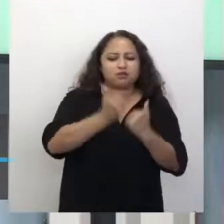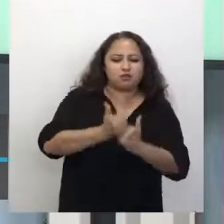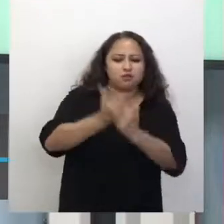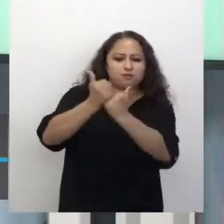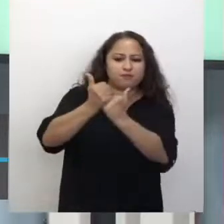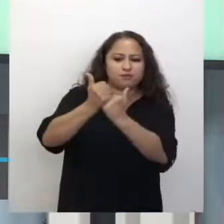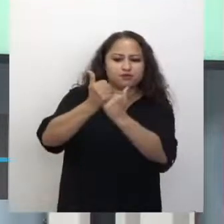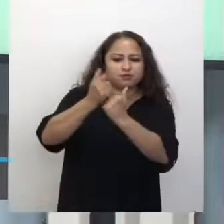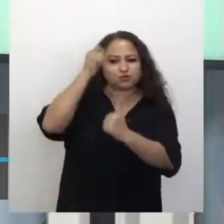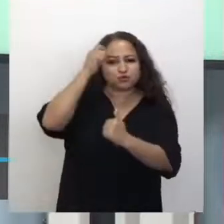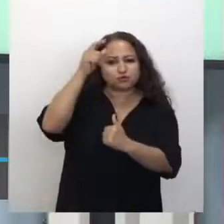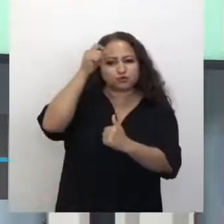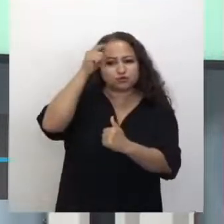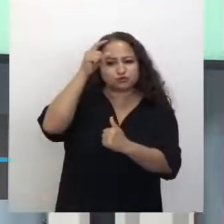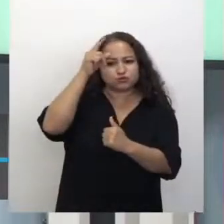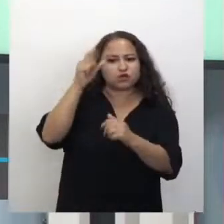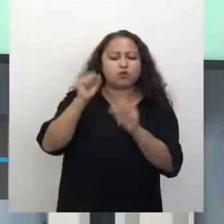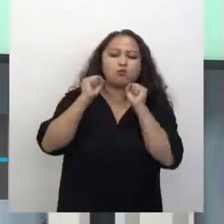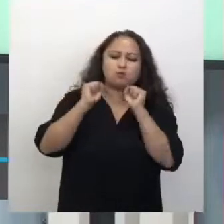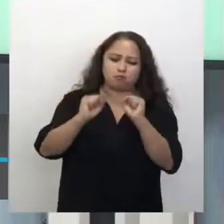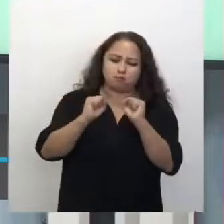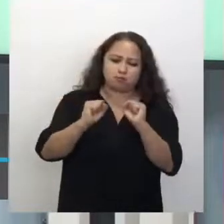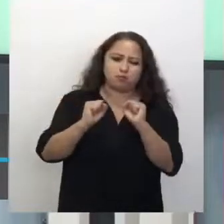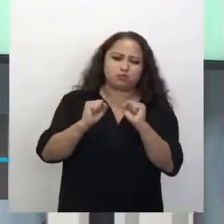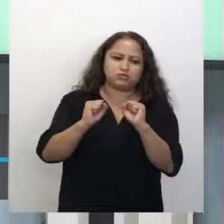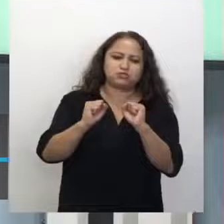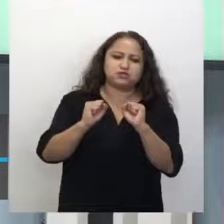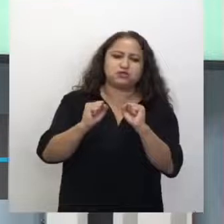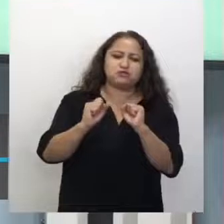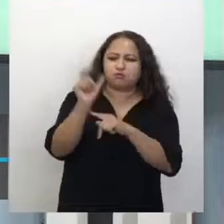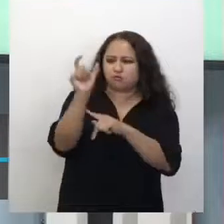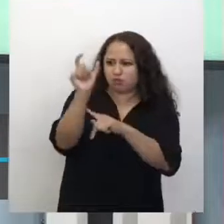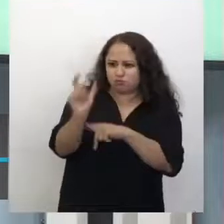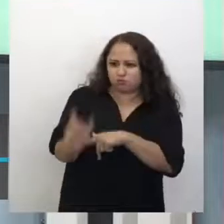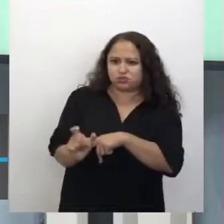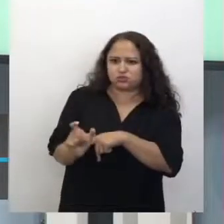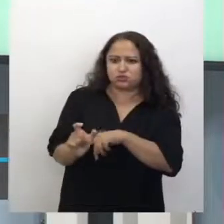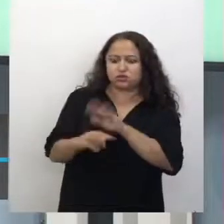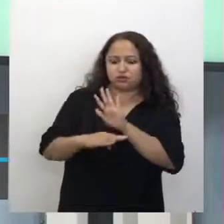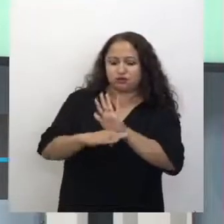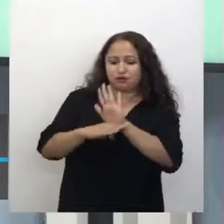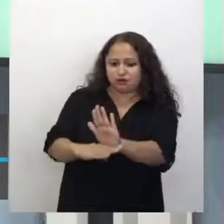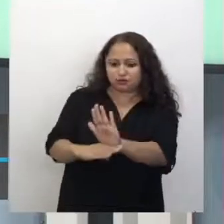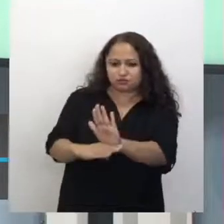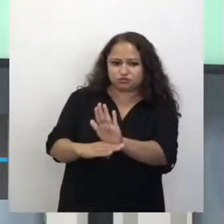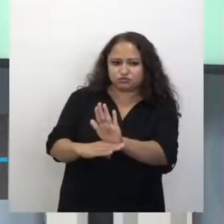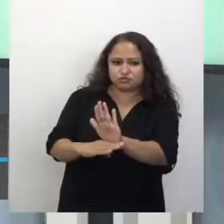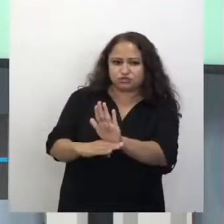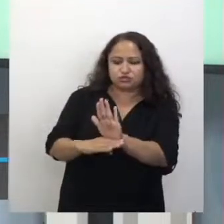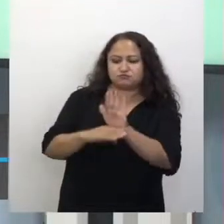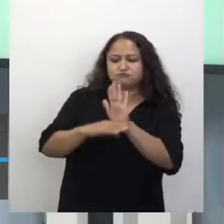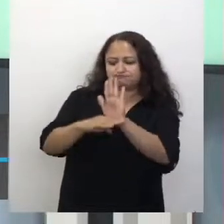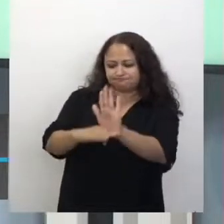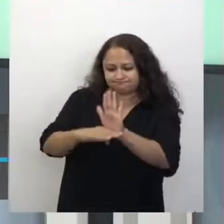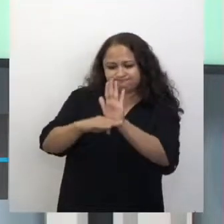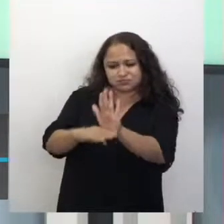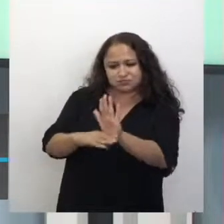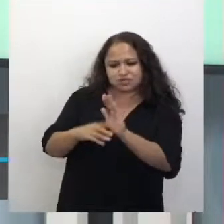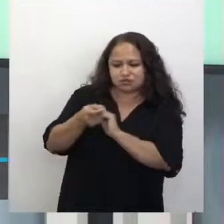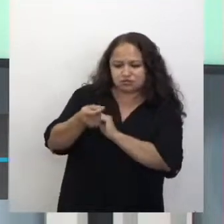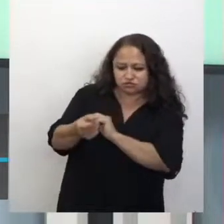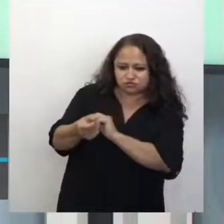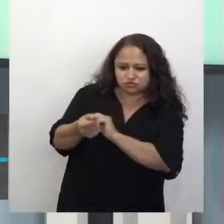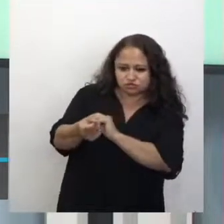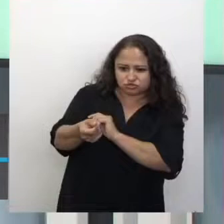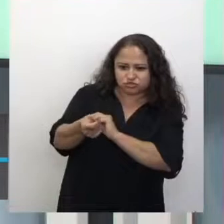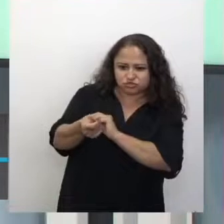tanto pode ser um patrocinador mais sério, né, aquele que vai, né, injetar ali uma quantidade maior de dinheiro